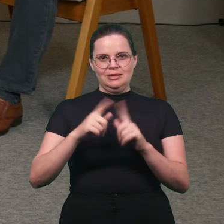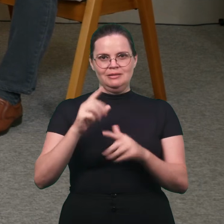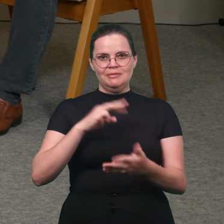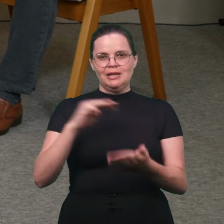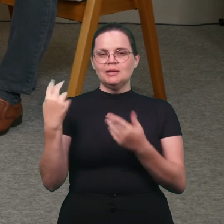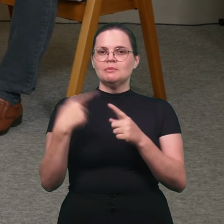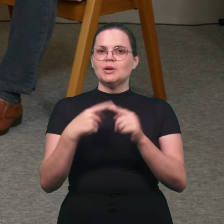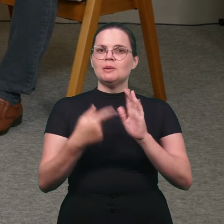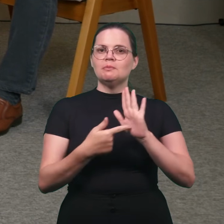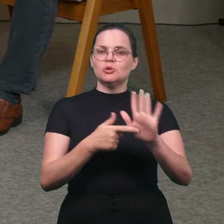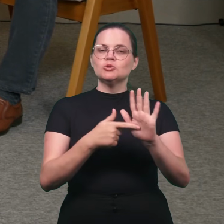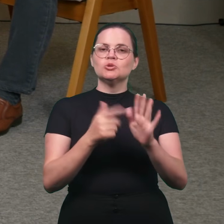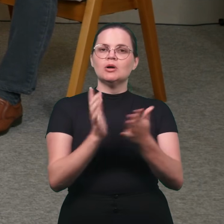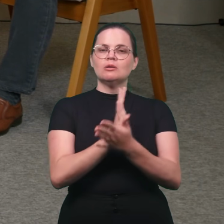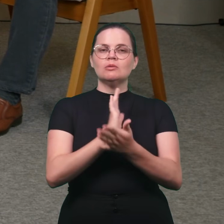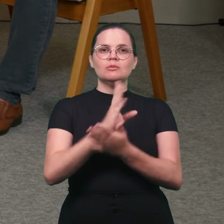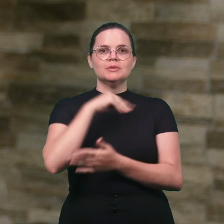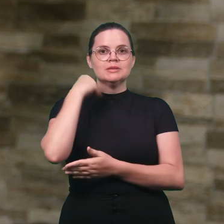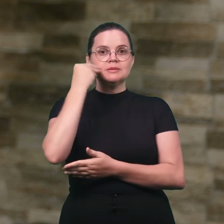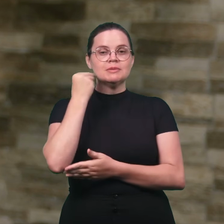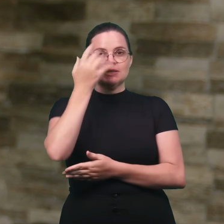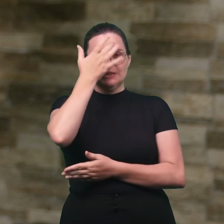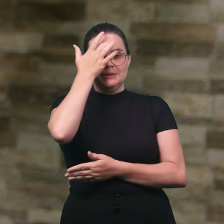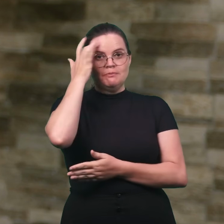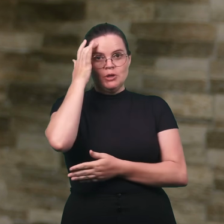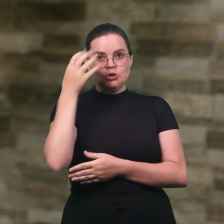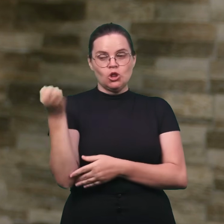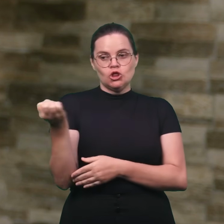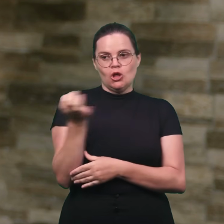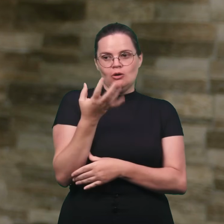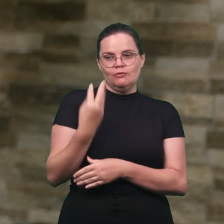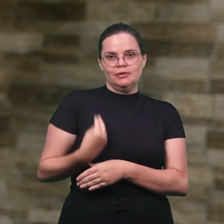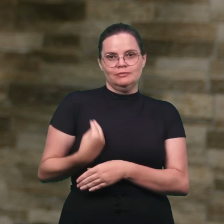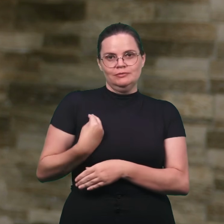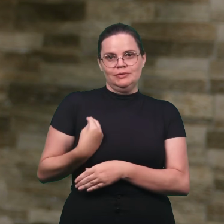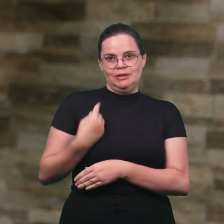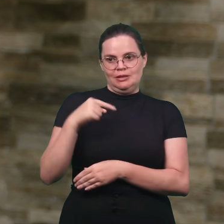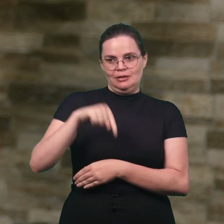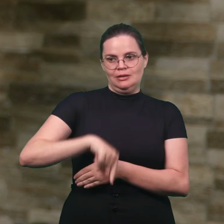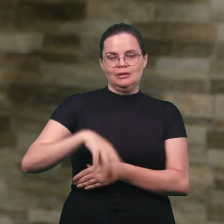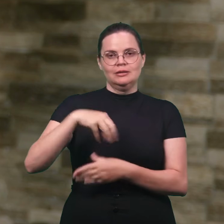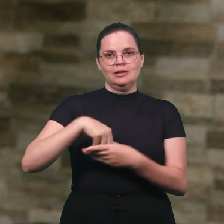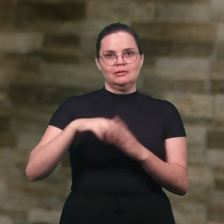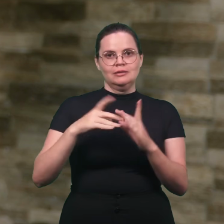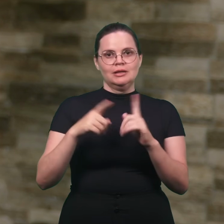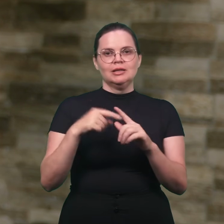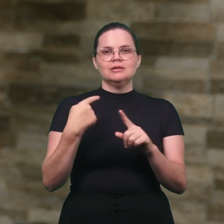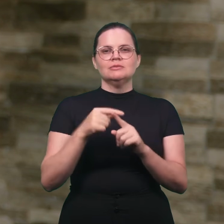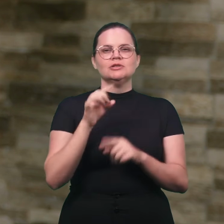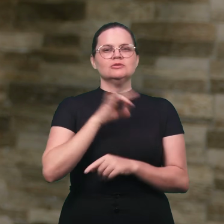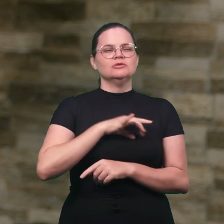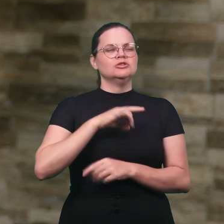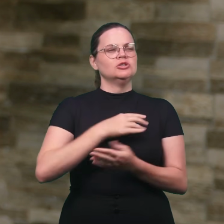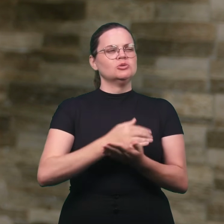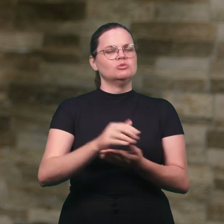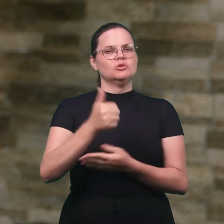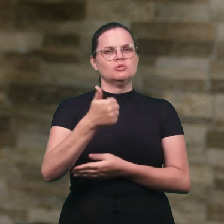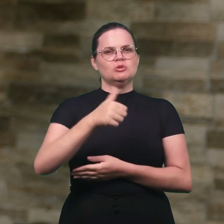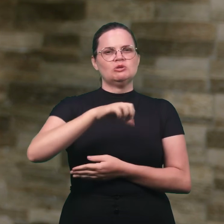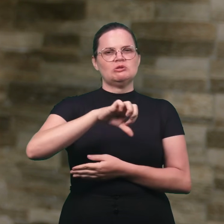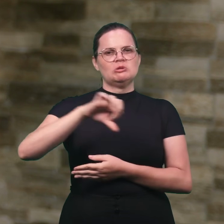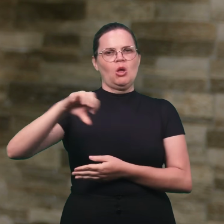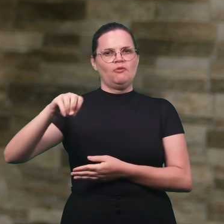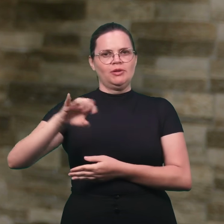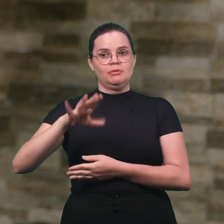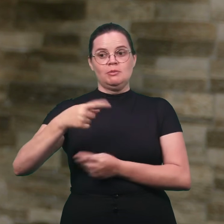contou algumas experiências de vidas que chegaram novas, porque a obra no Chile ela é antiga, é desde os anos 90,